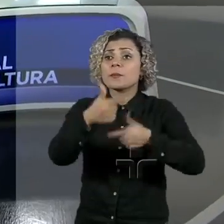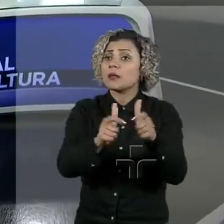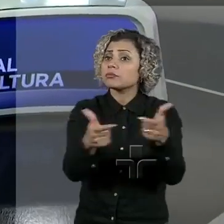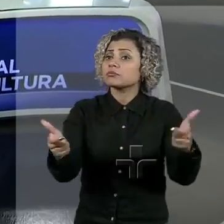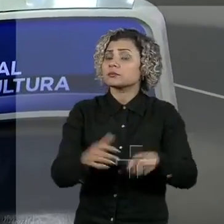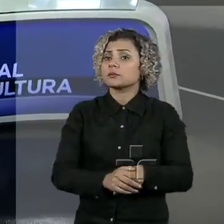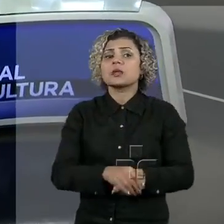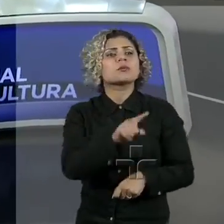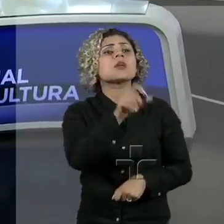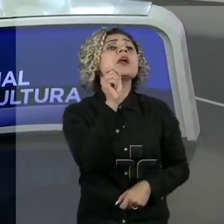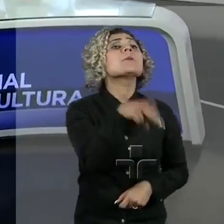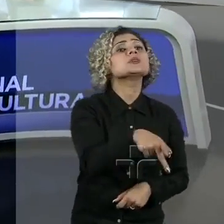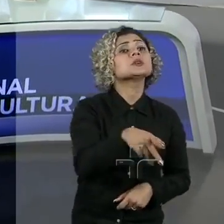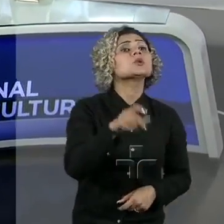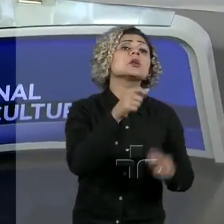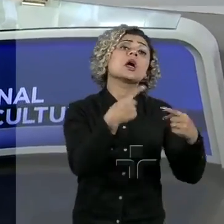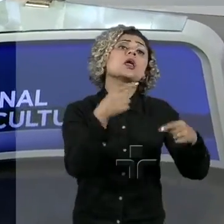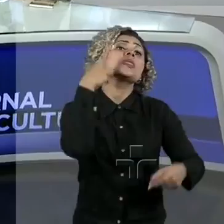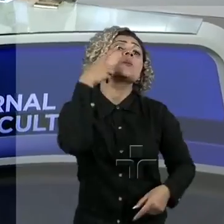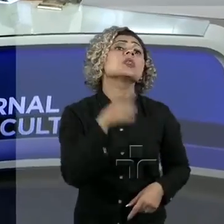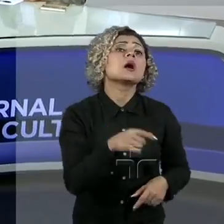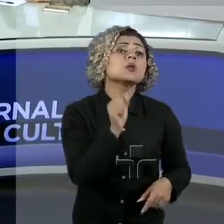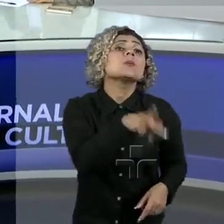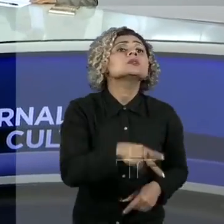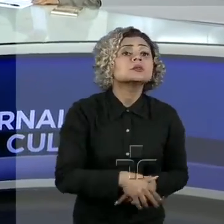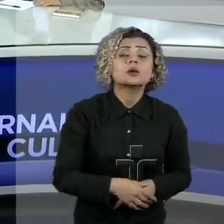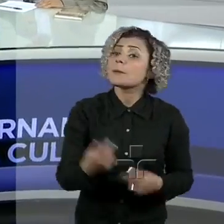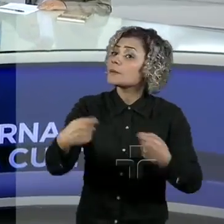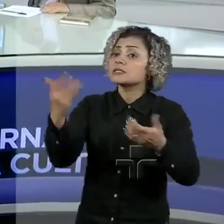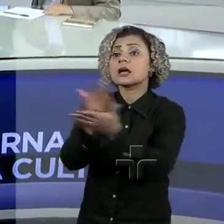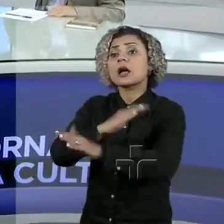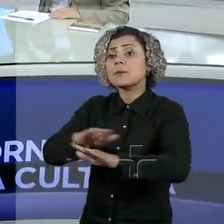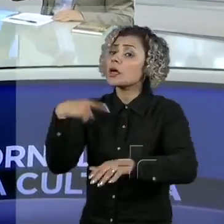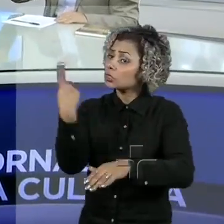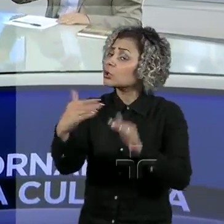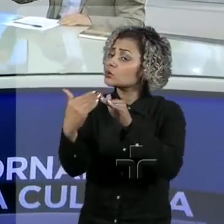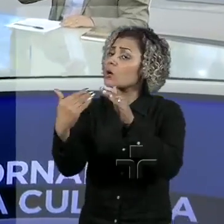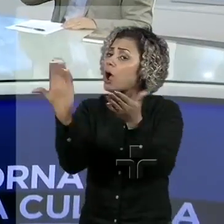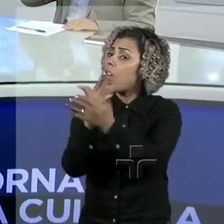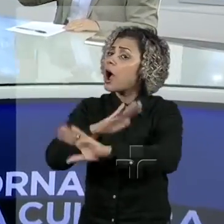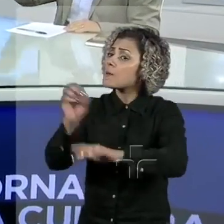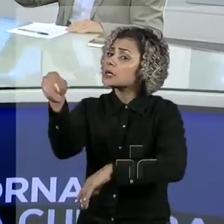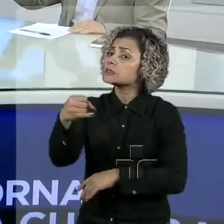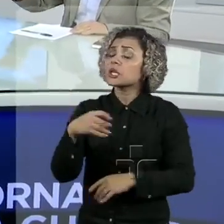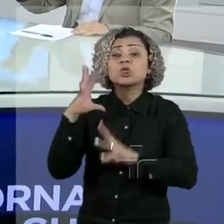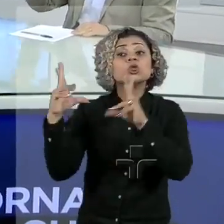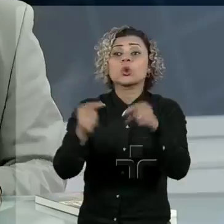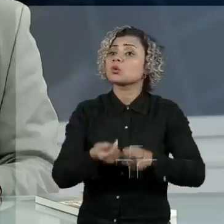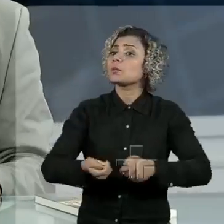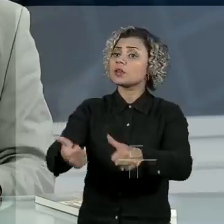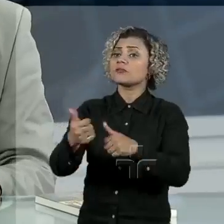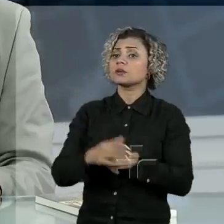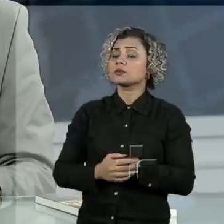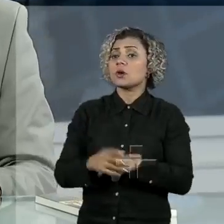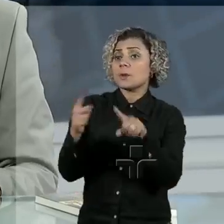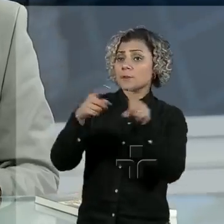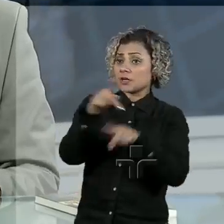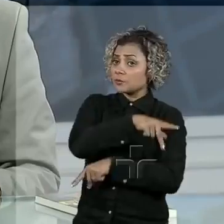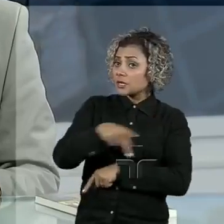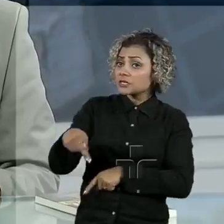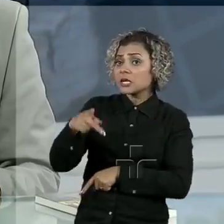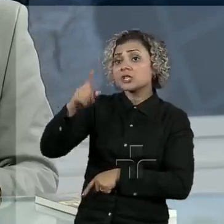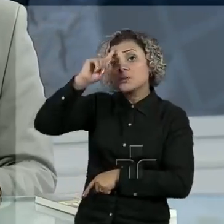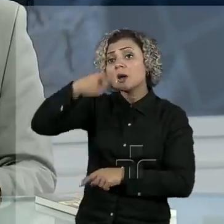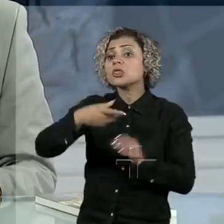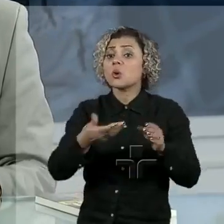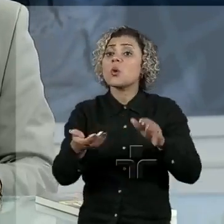E a aposentadoria dos deputados, por exemplo? Não, isso vai ser extinto. Nós somos favoráveis de todos os privilégios. Agora, o que o presidente mandou